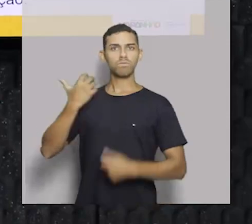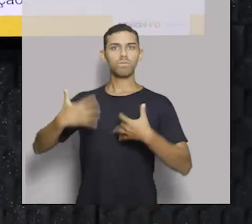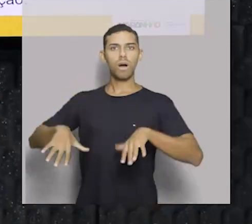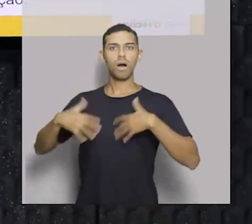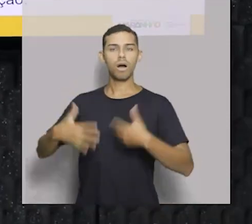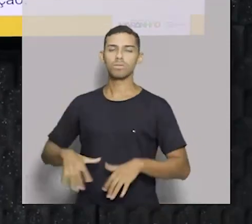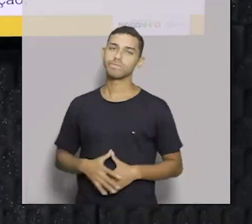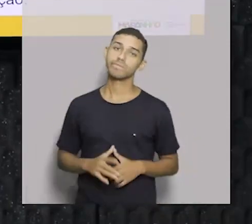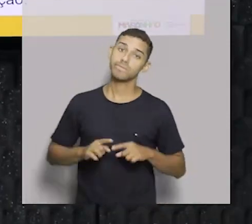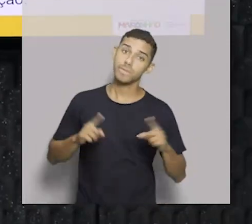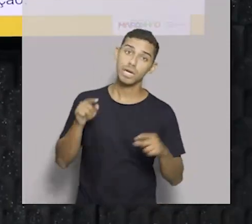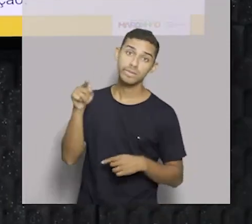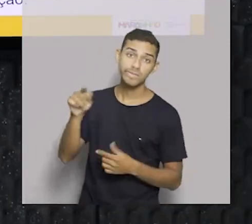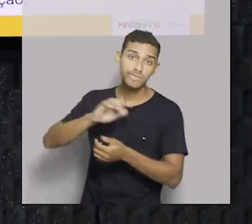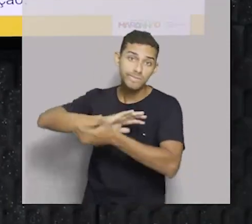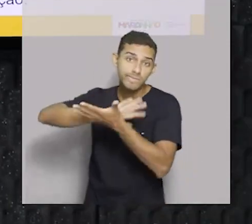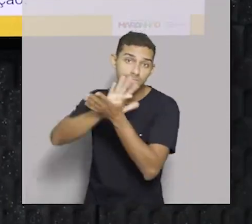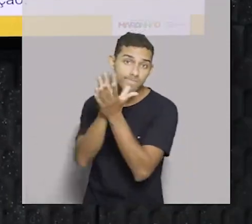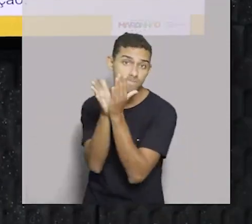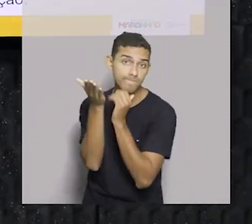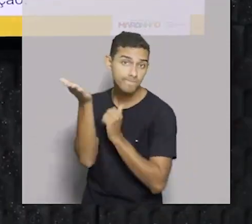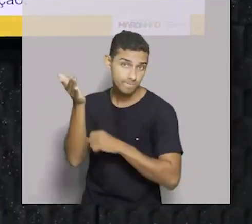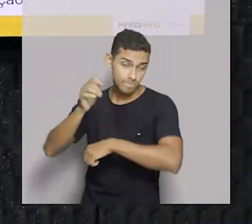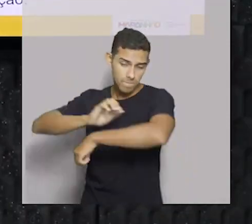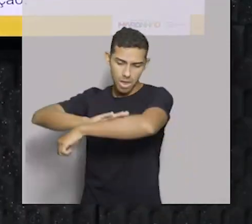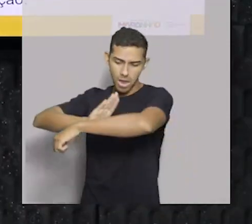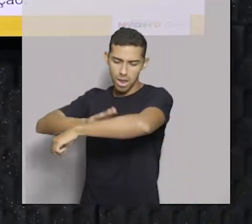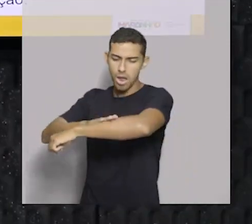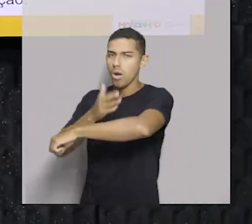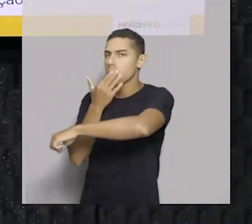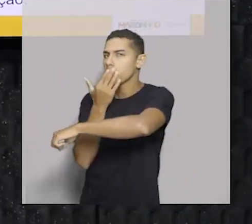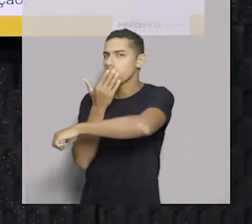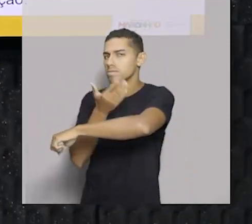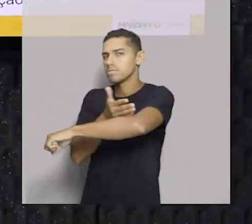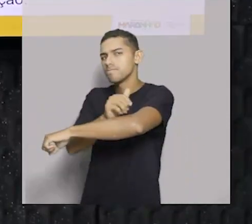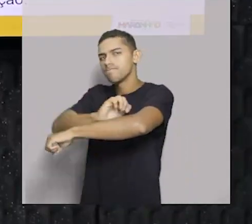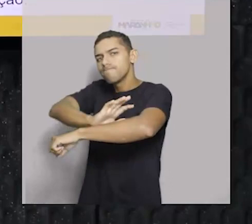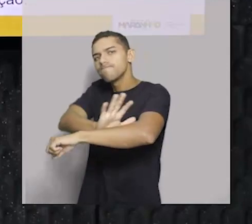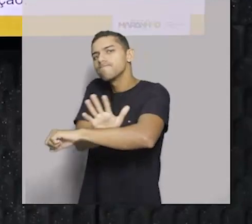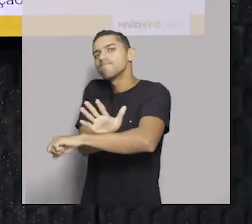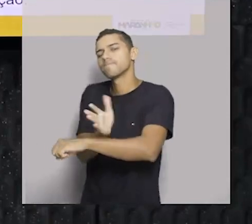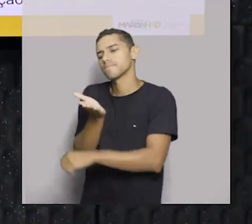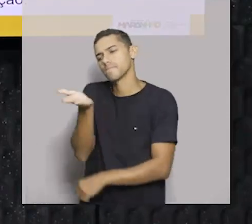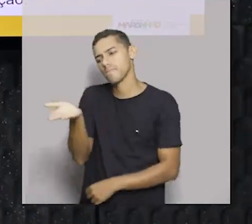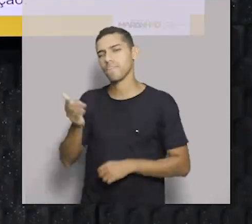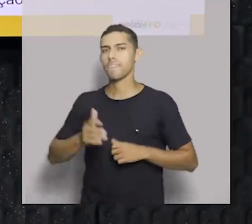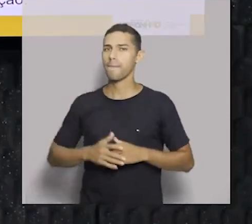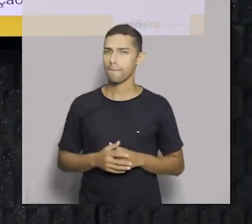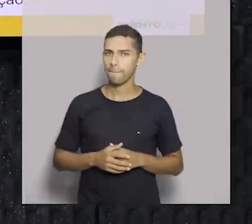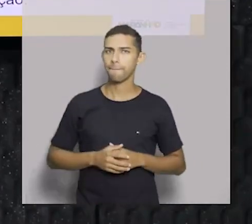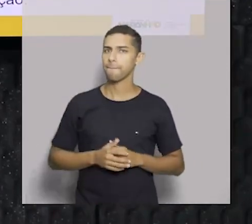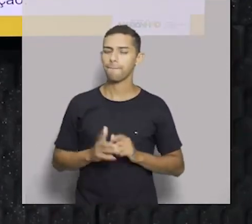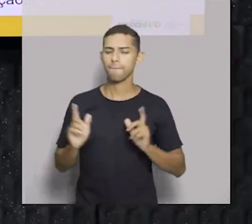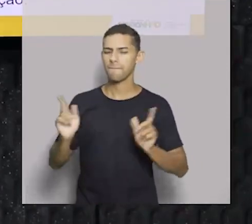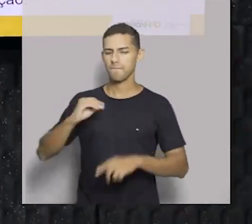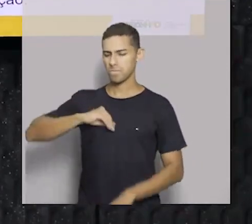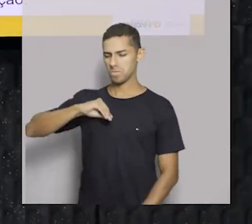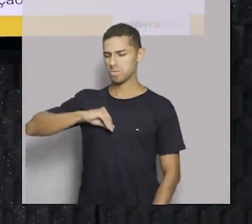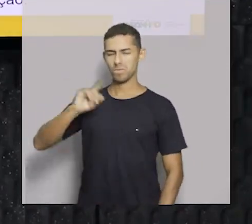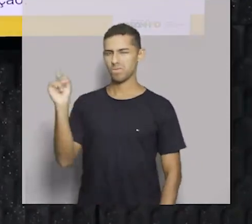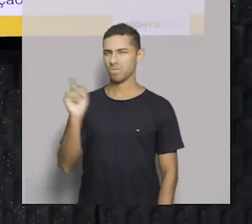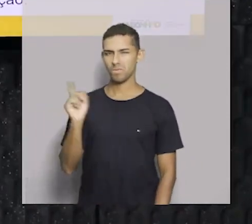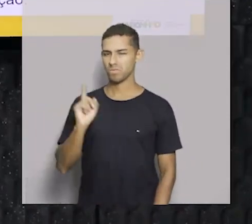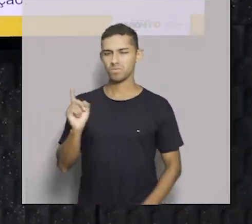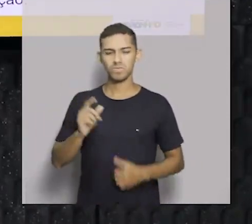está livre de sofrer o preconceito racial por conta da sua cor entendeu então aí não é a questão da renda